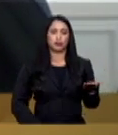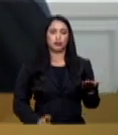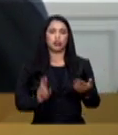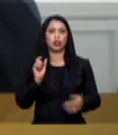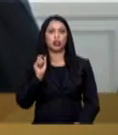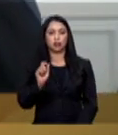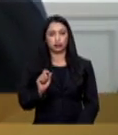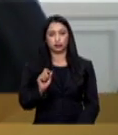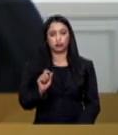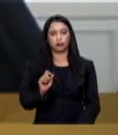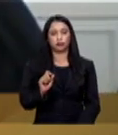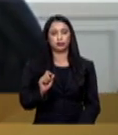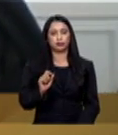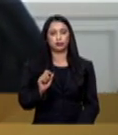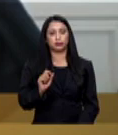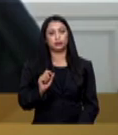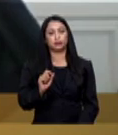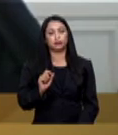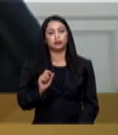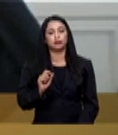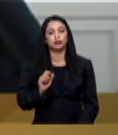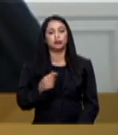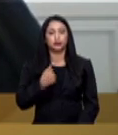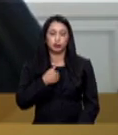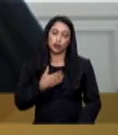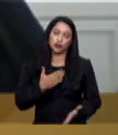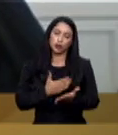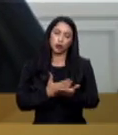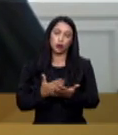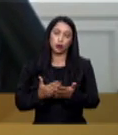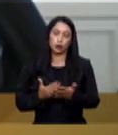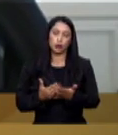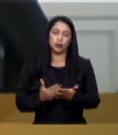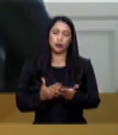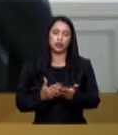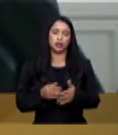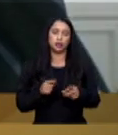questão aqui de iniciar com duas